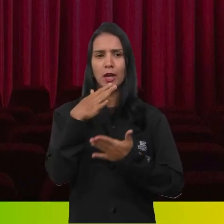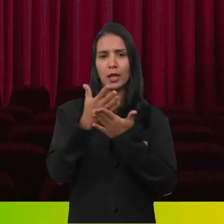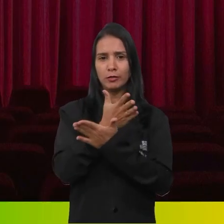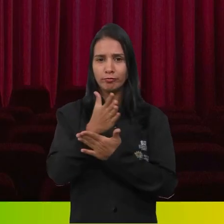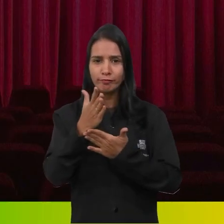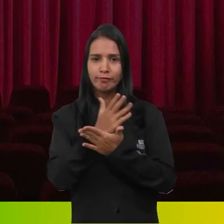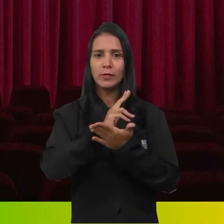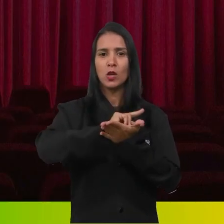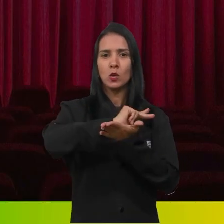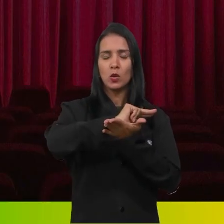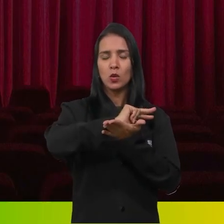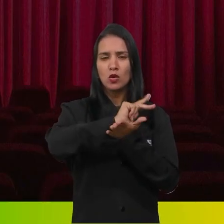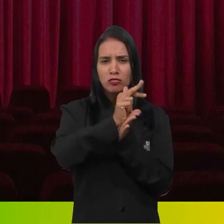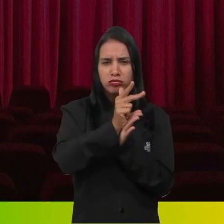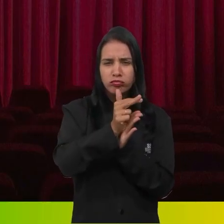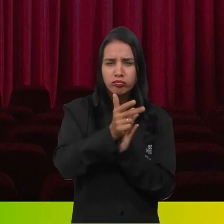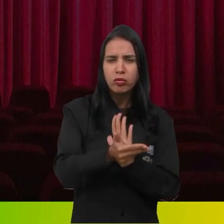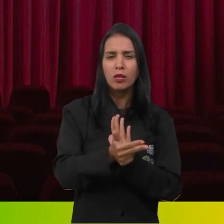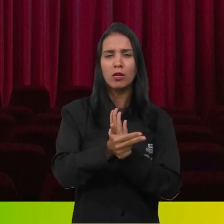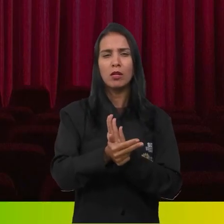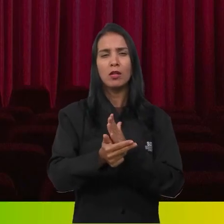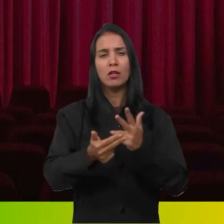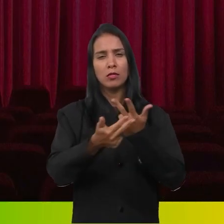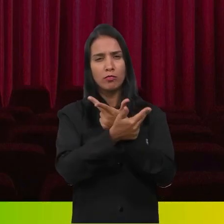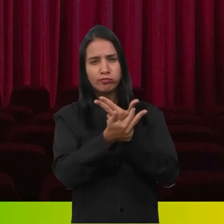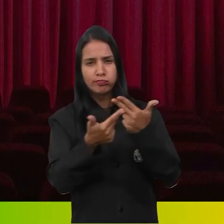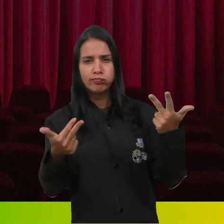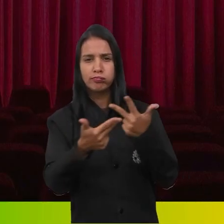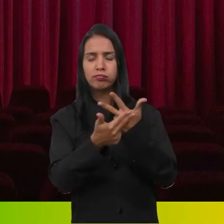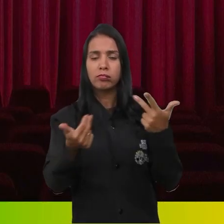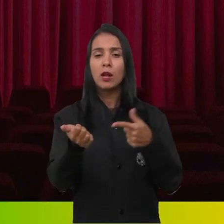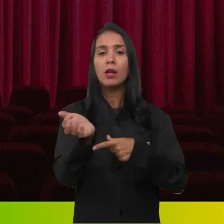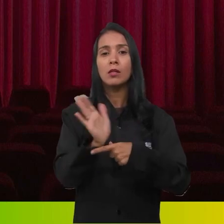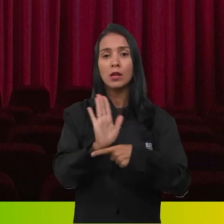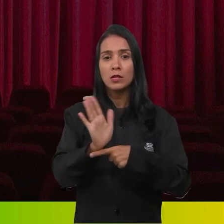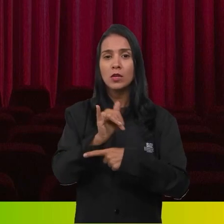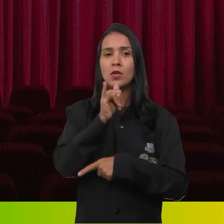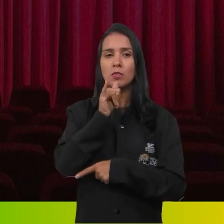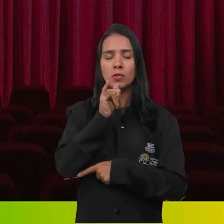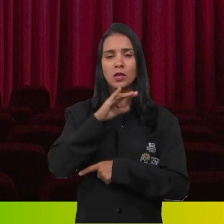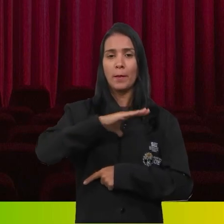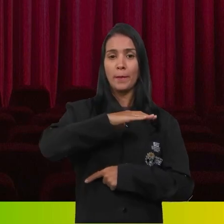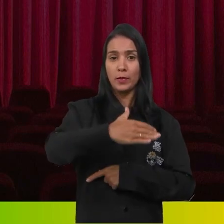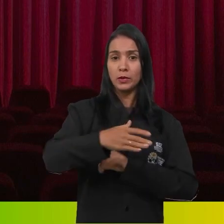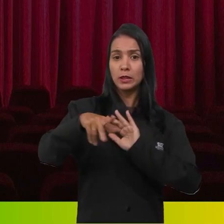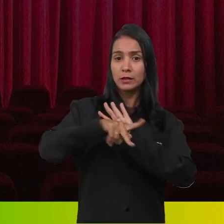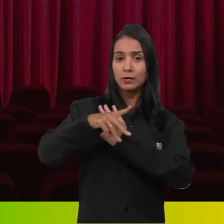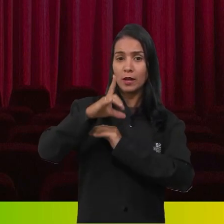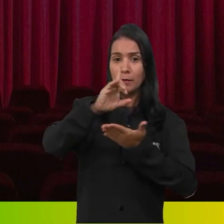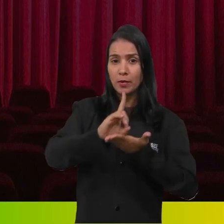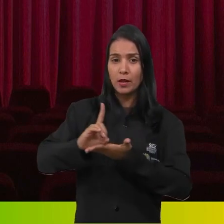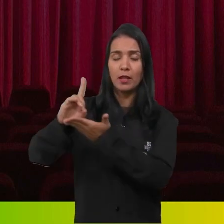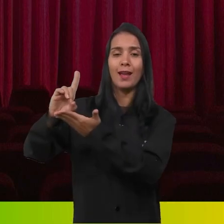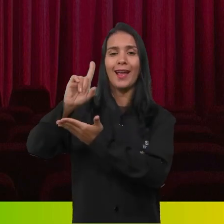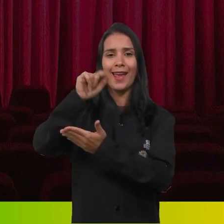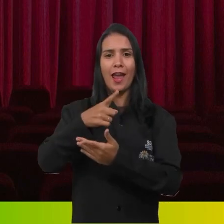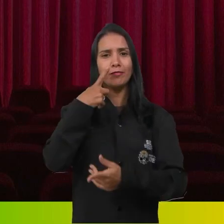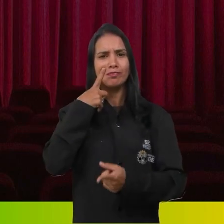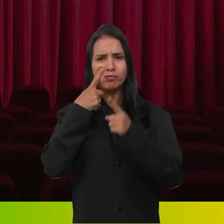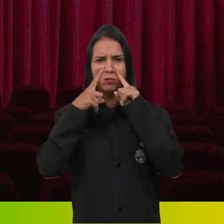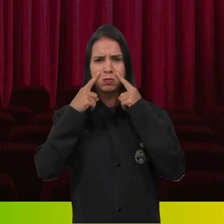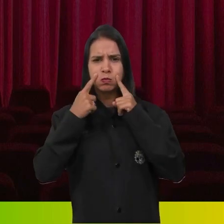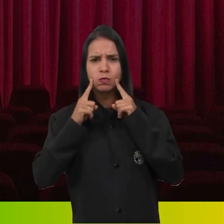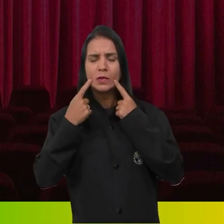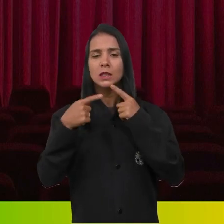período, como Cidade de Deus, que teve aí direção de Fernando Meirelles, um drama e ação, comédia